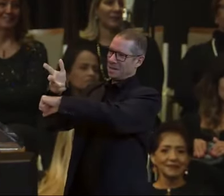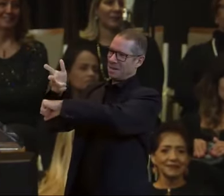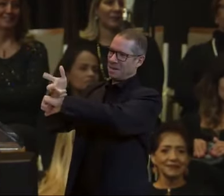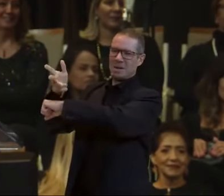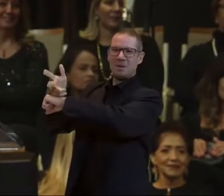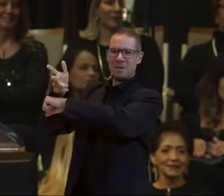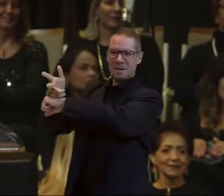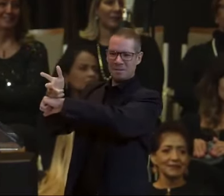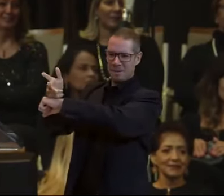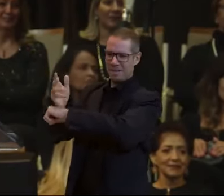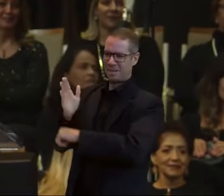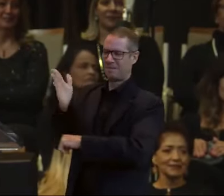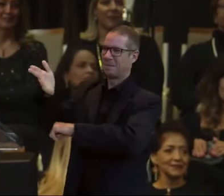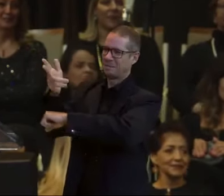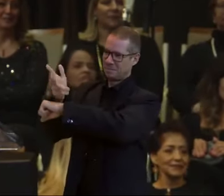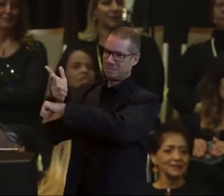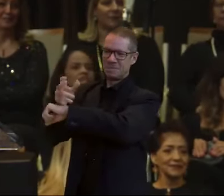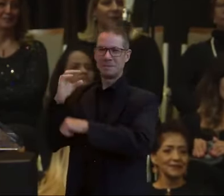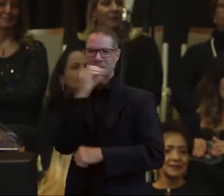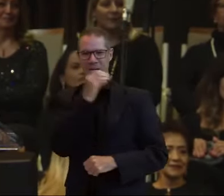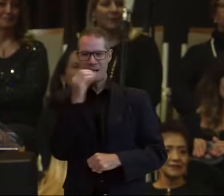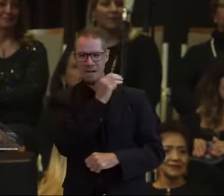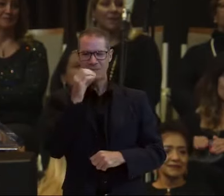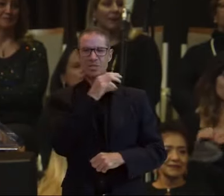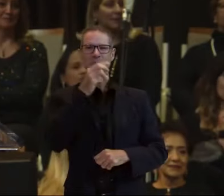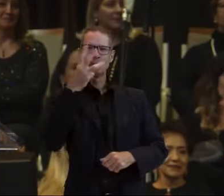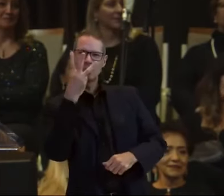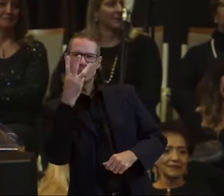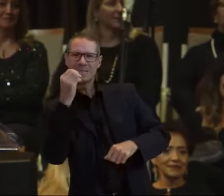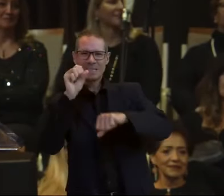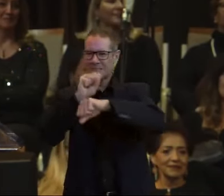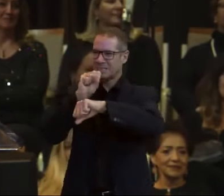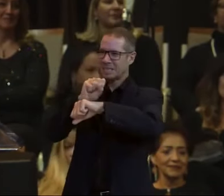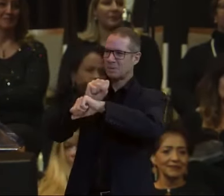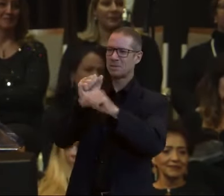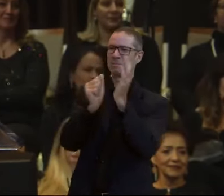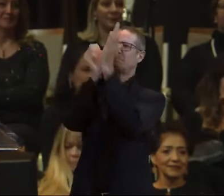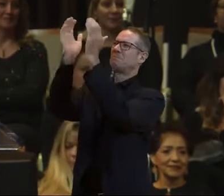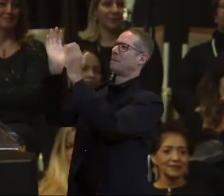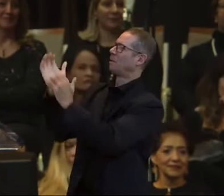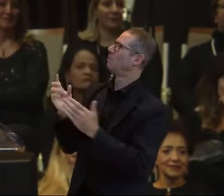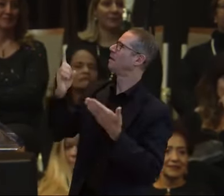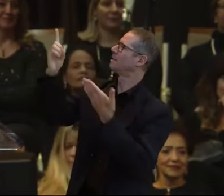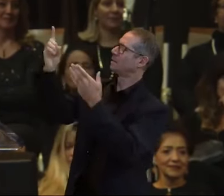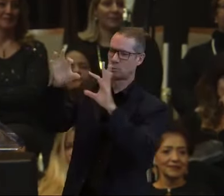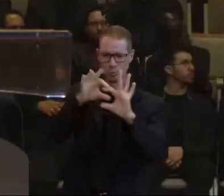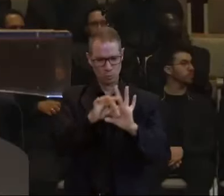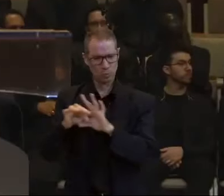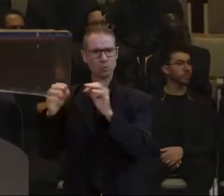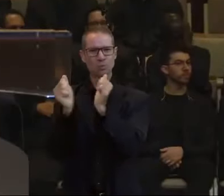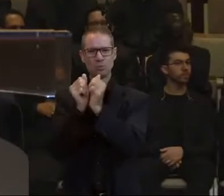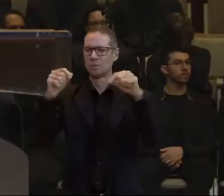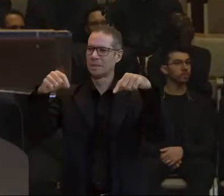operar a câmera lá, tá? Rapidinho, só 30 segundinhos, só para louvar a Deus junto a gente aqui,